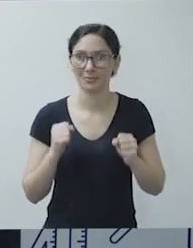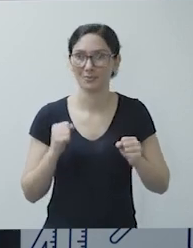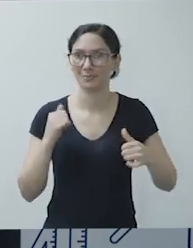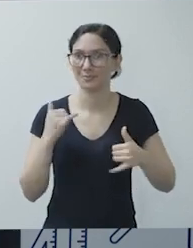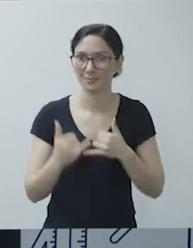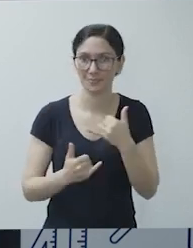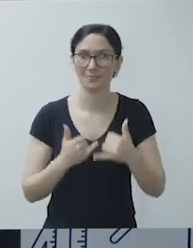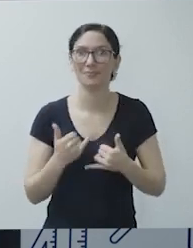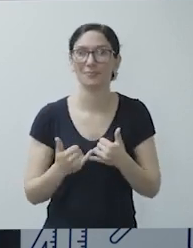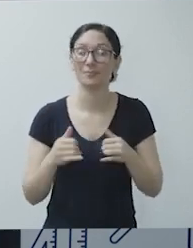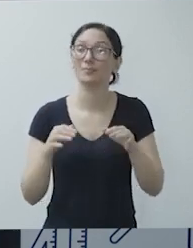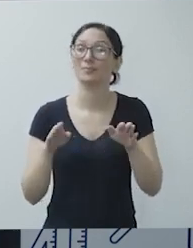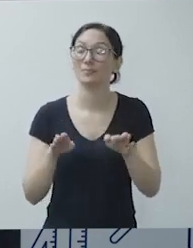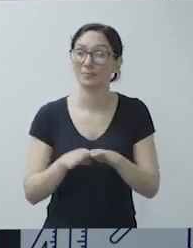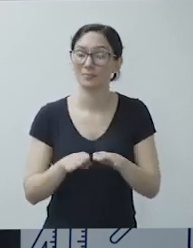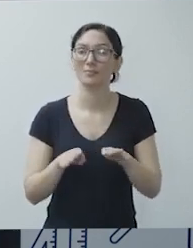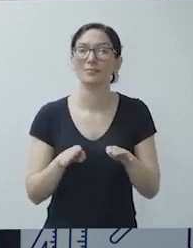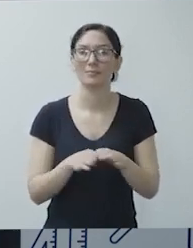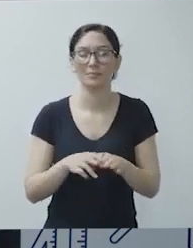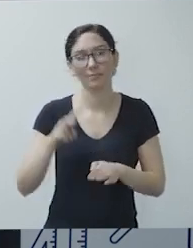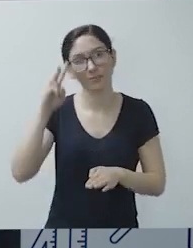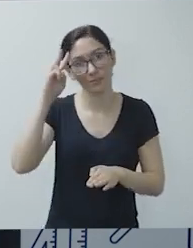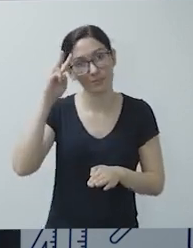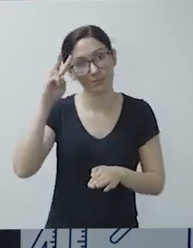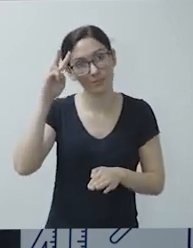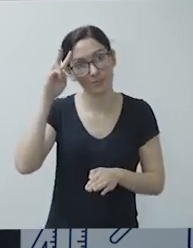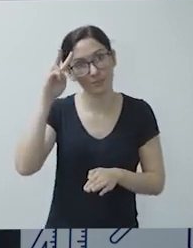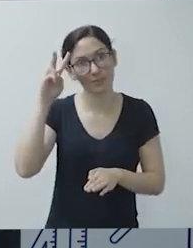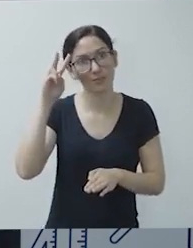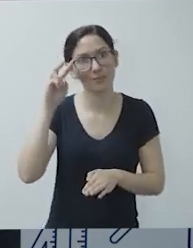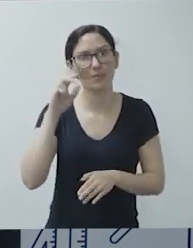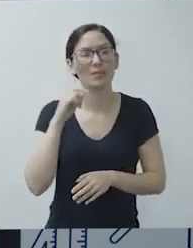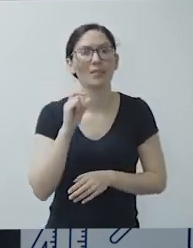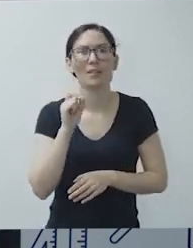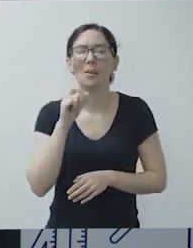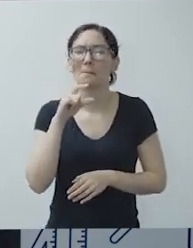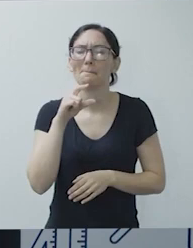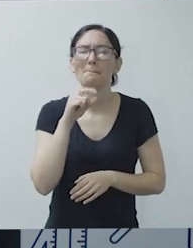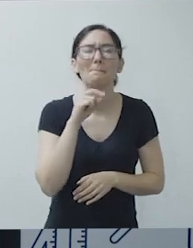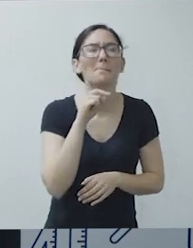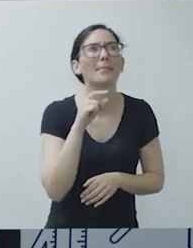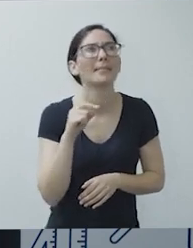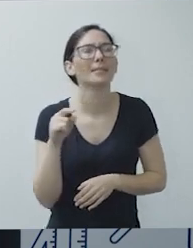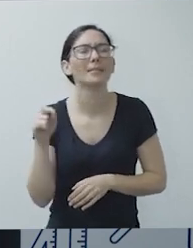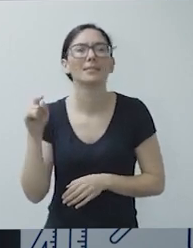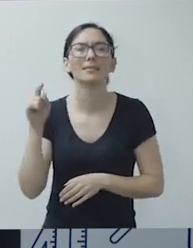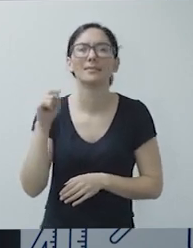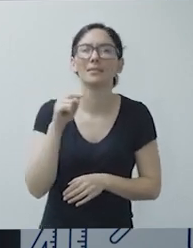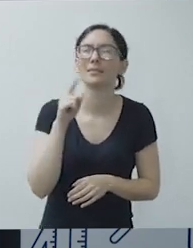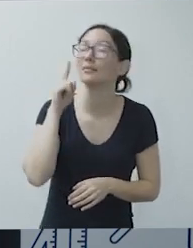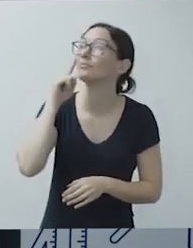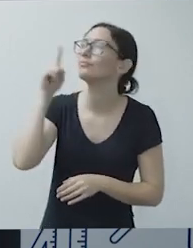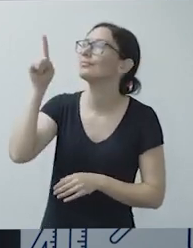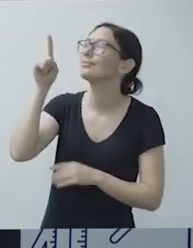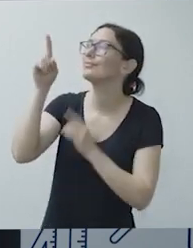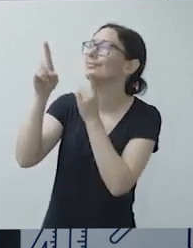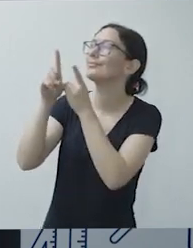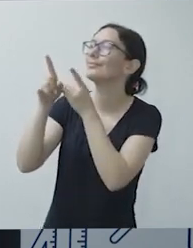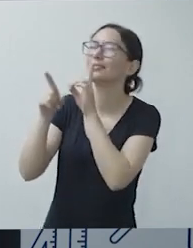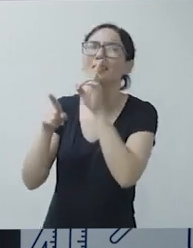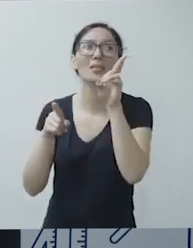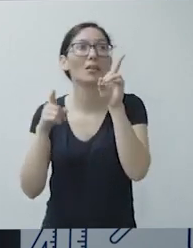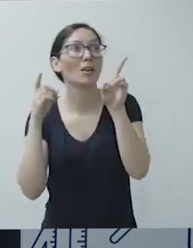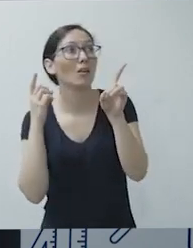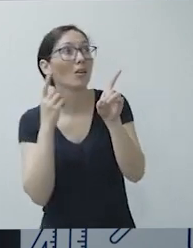brincar. Outra coisa, lembrem de ouvir o canto dos passarinhos e tentar identificar o canto